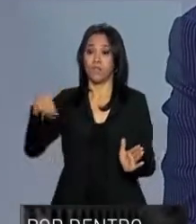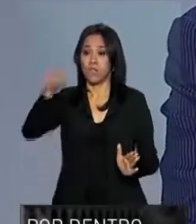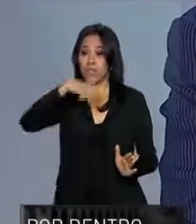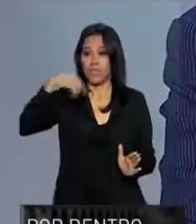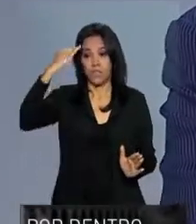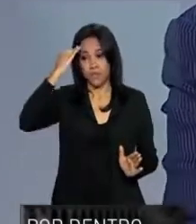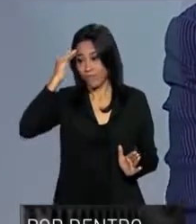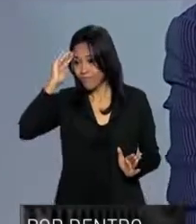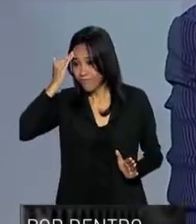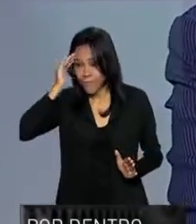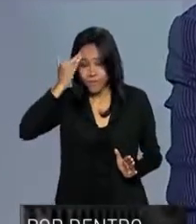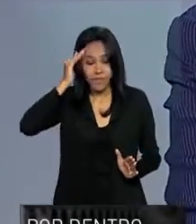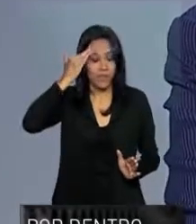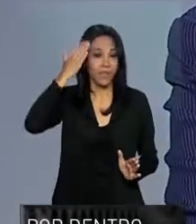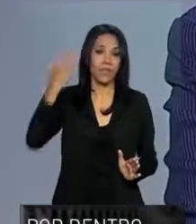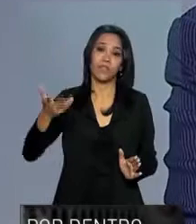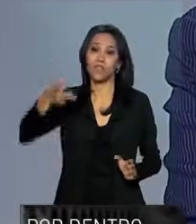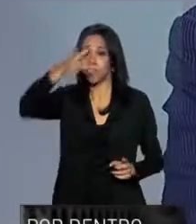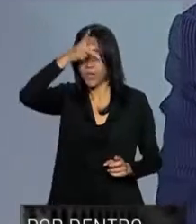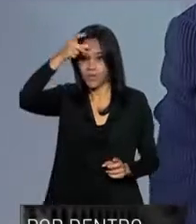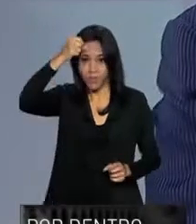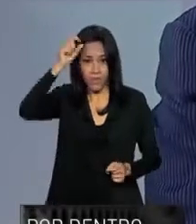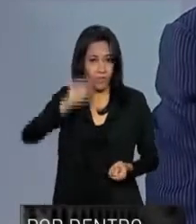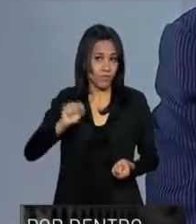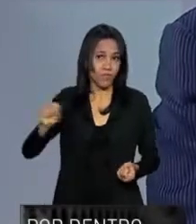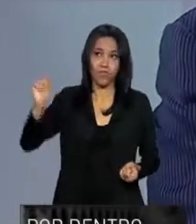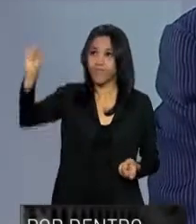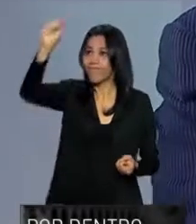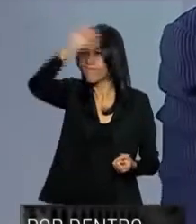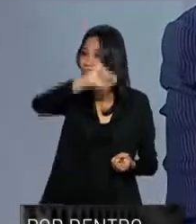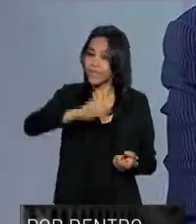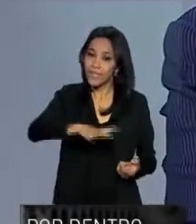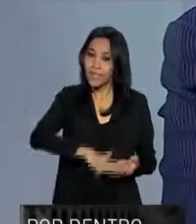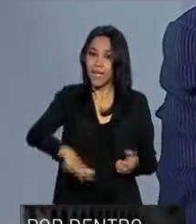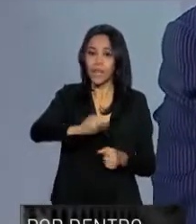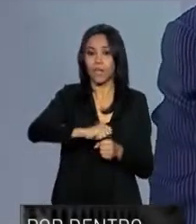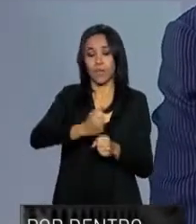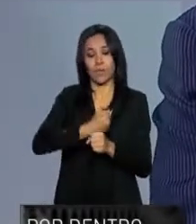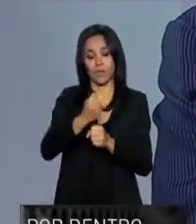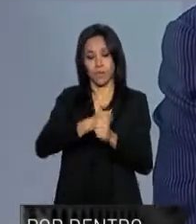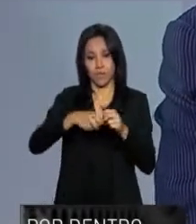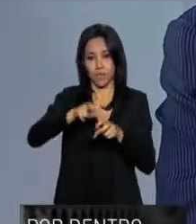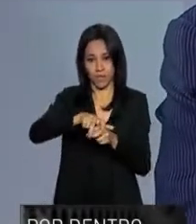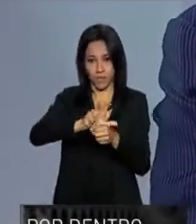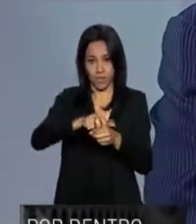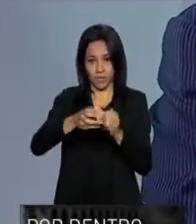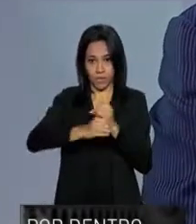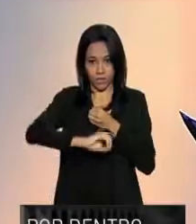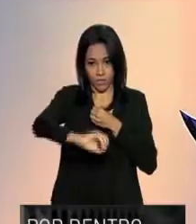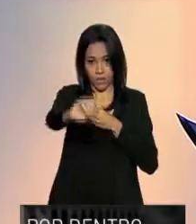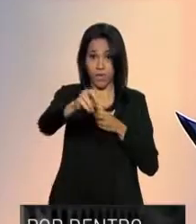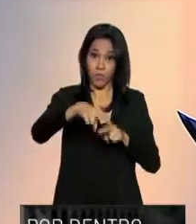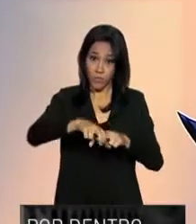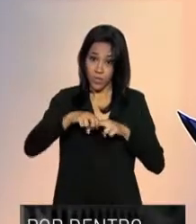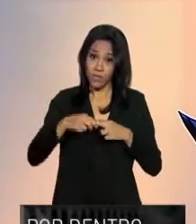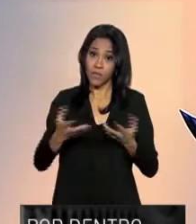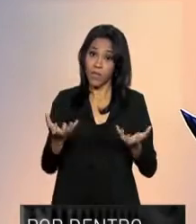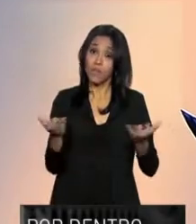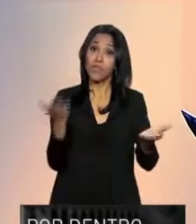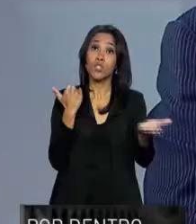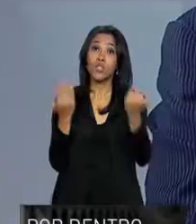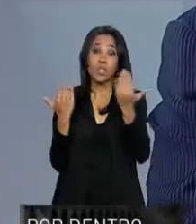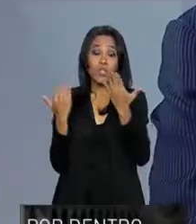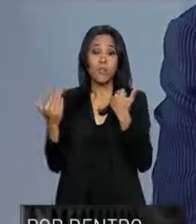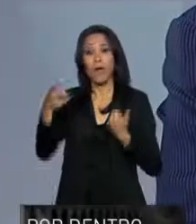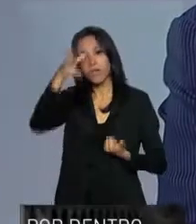desses gestores de prefeitos e prefeitas para as obras de saneamento é desse modo que nós desejamos chamar os prefeitos chamar as